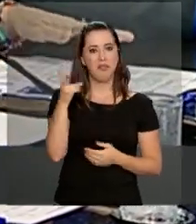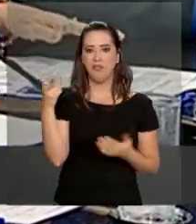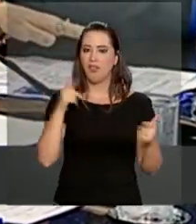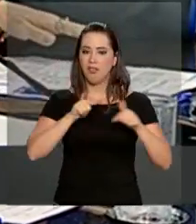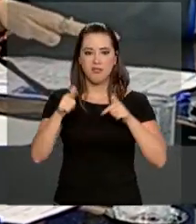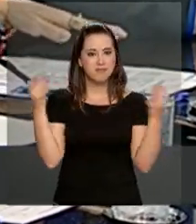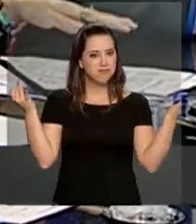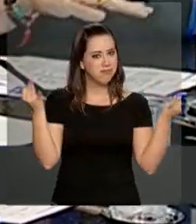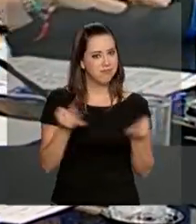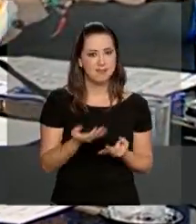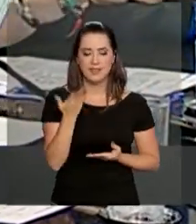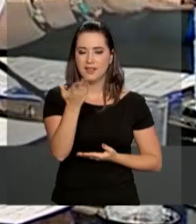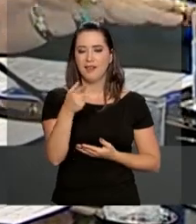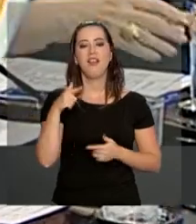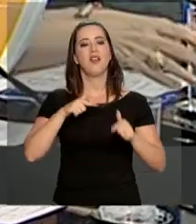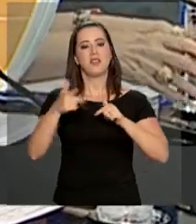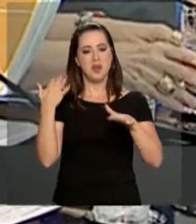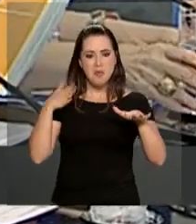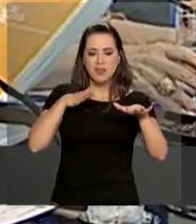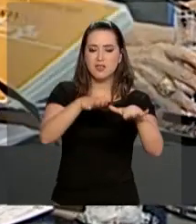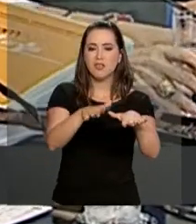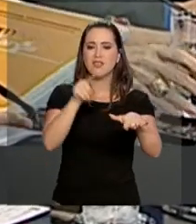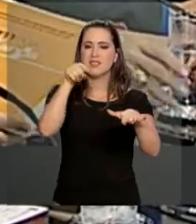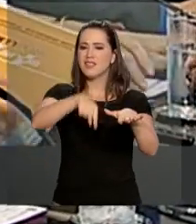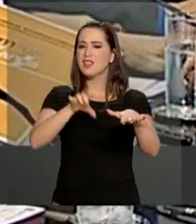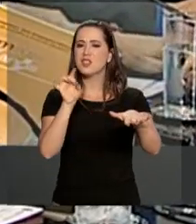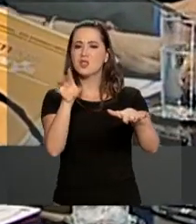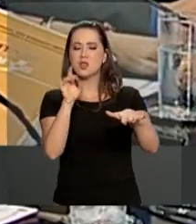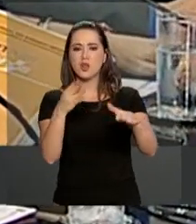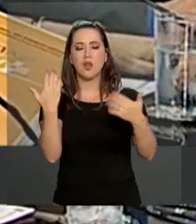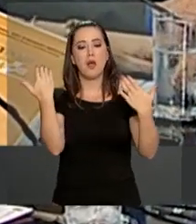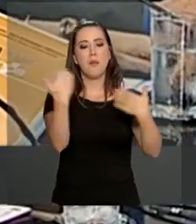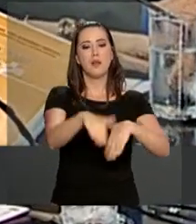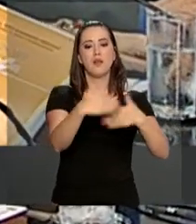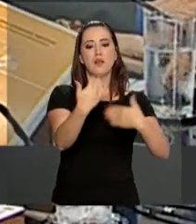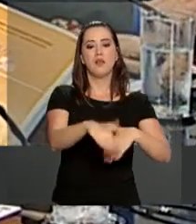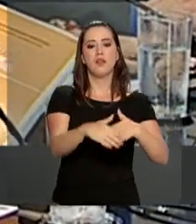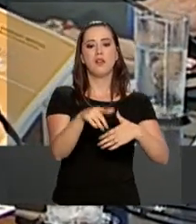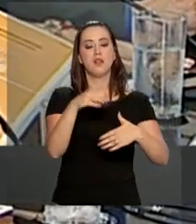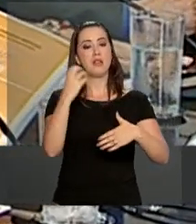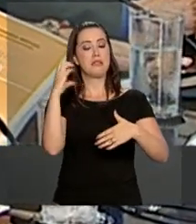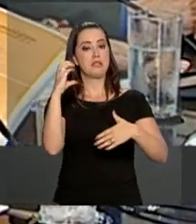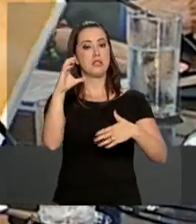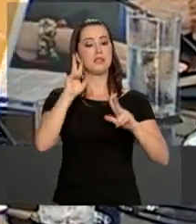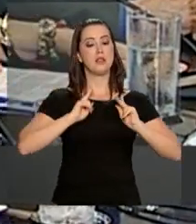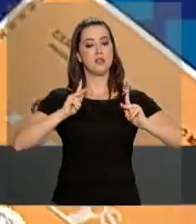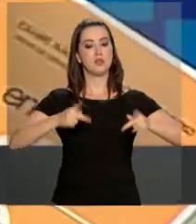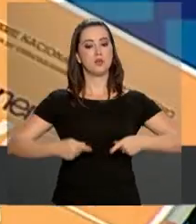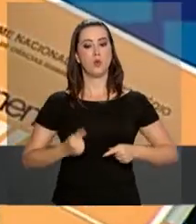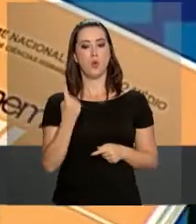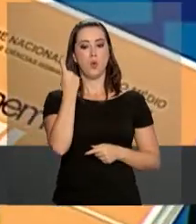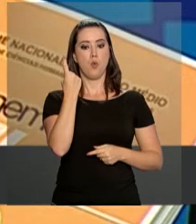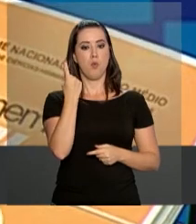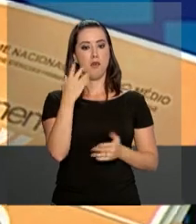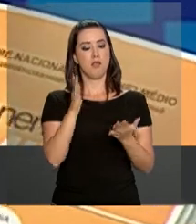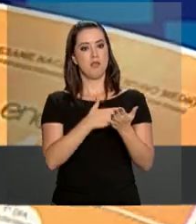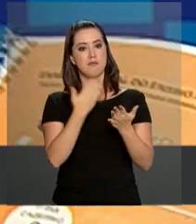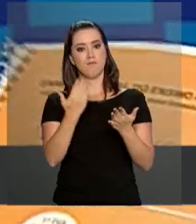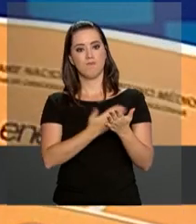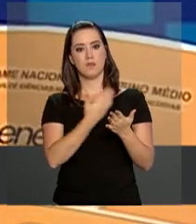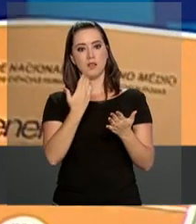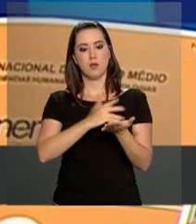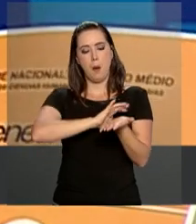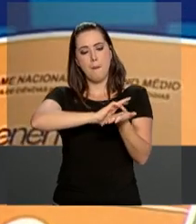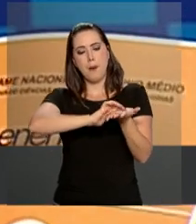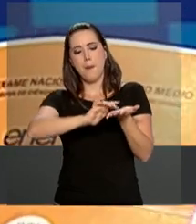de toda a equipe acho que é um trabalho de inclusão isso aqui é somente a prova por exemplo de ciências humanas um dos cadernos da prova em